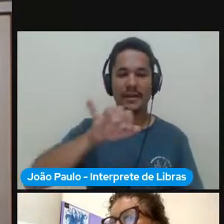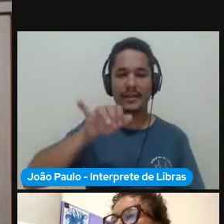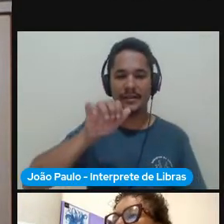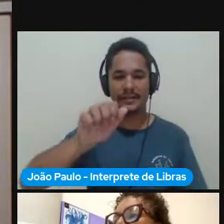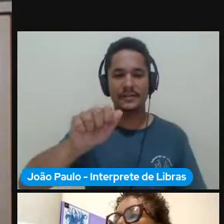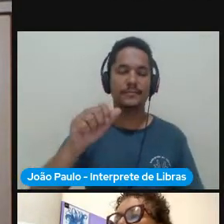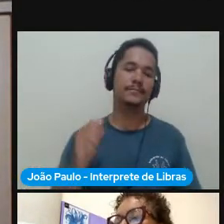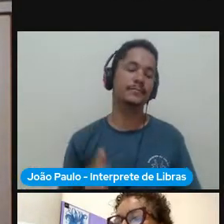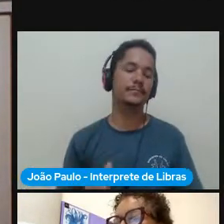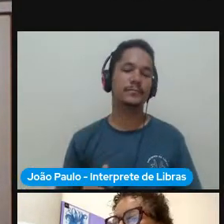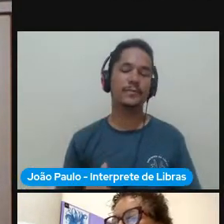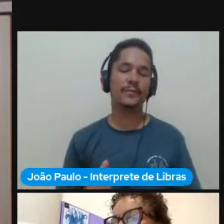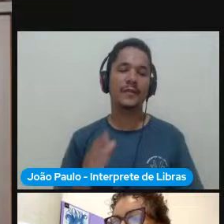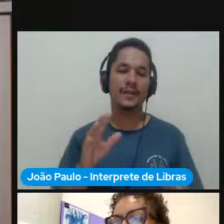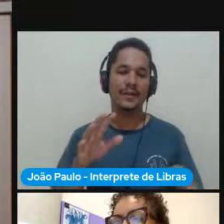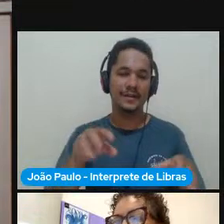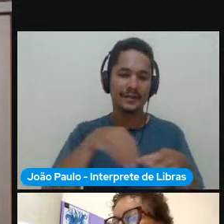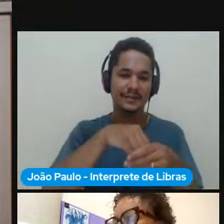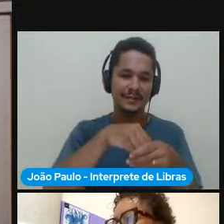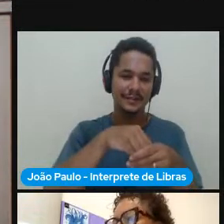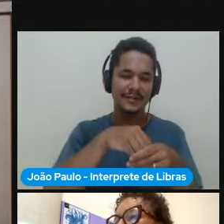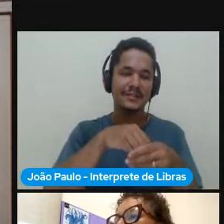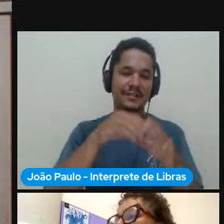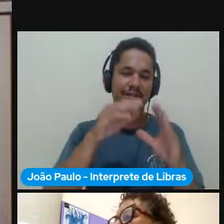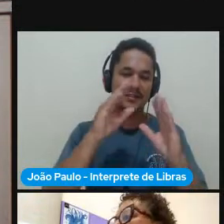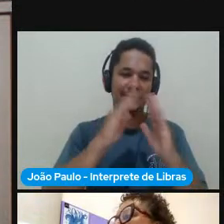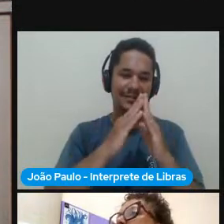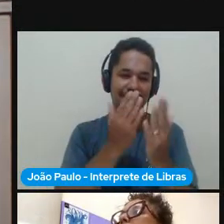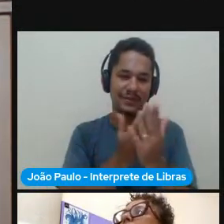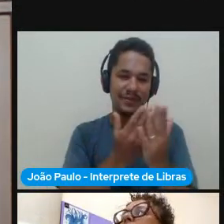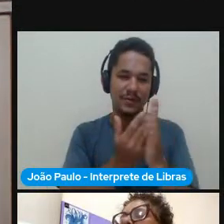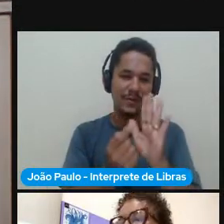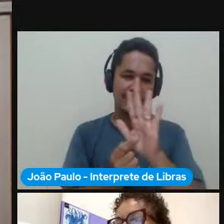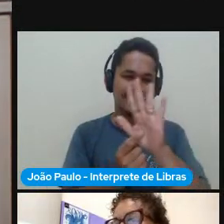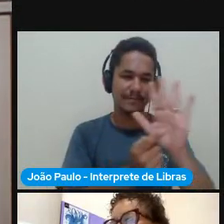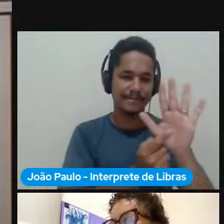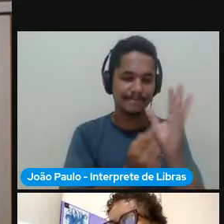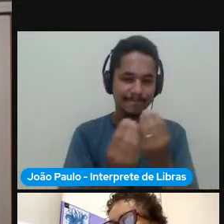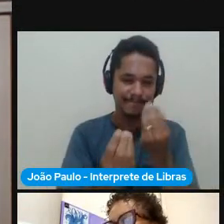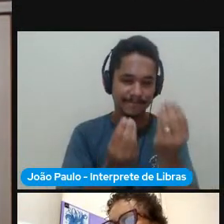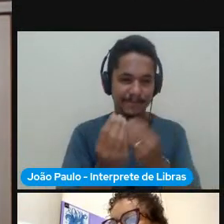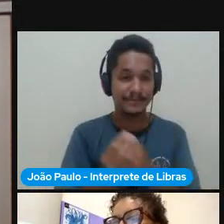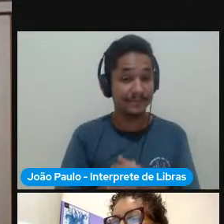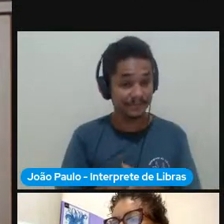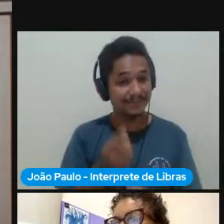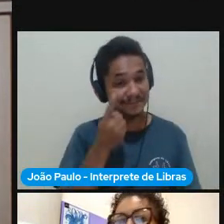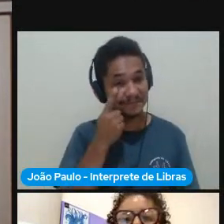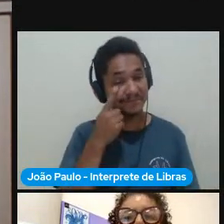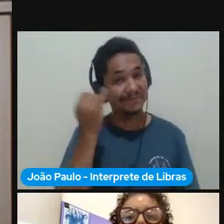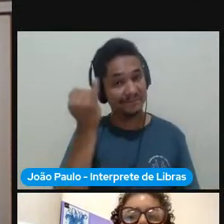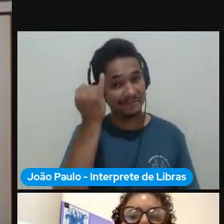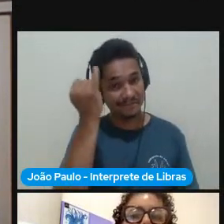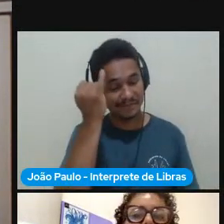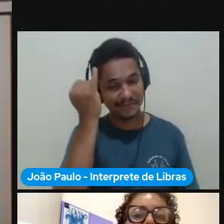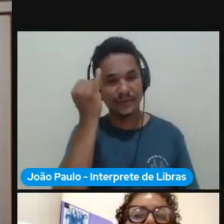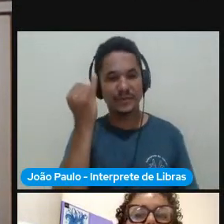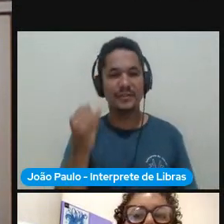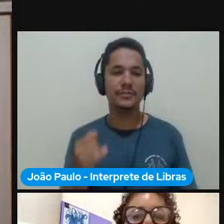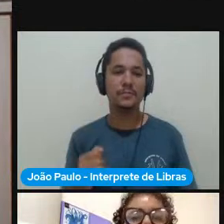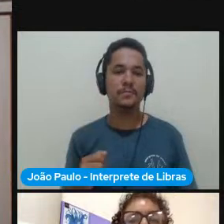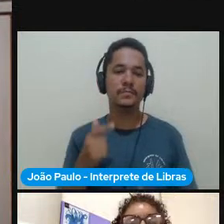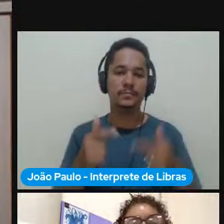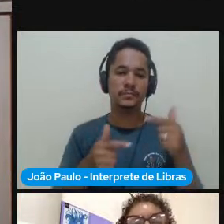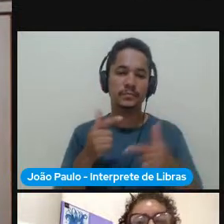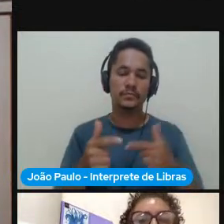ser implementada e ofertada nas escolas desse Sistema Municipal de Ensino. Está vendo? É muito, muito importante, muito relevante